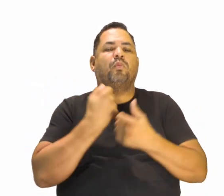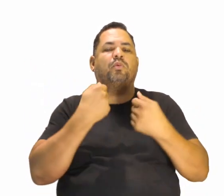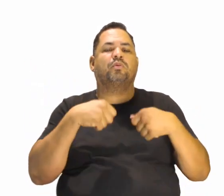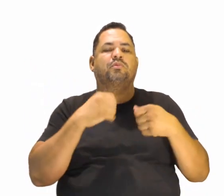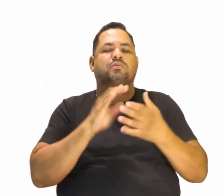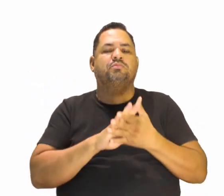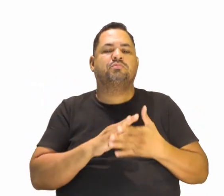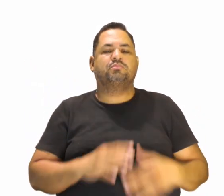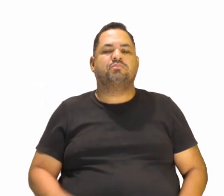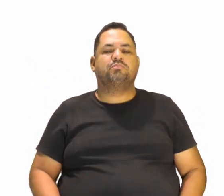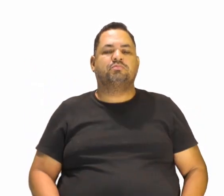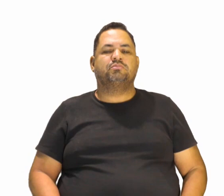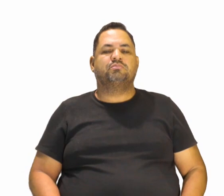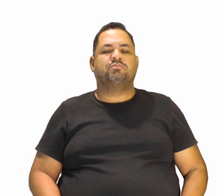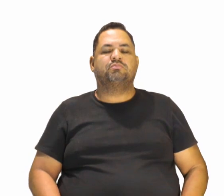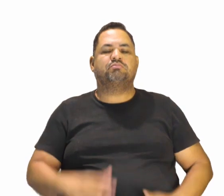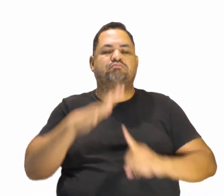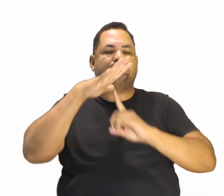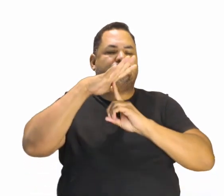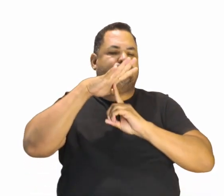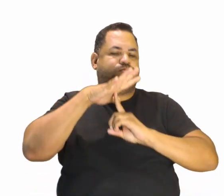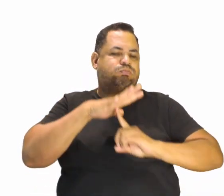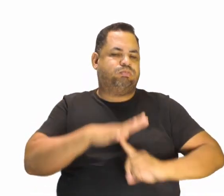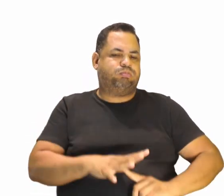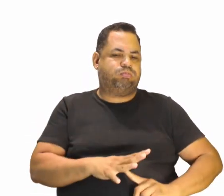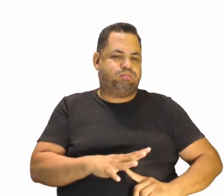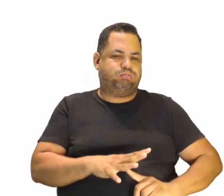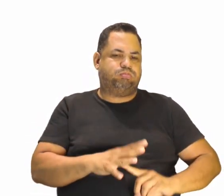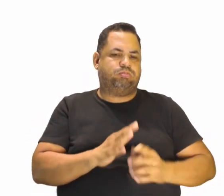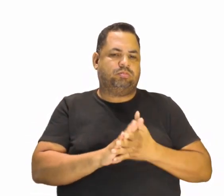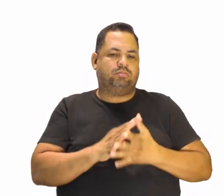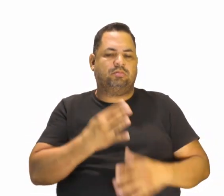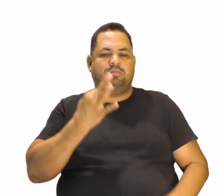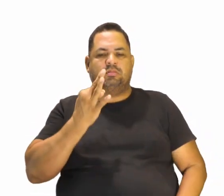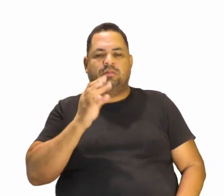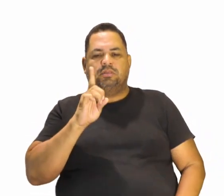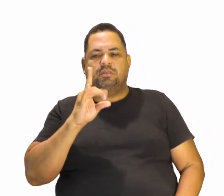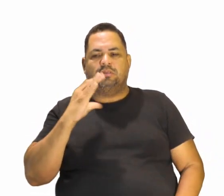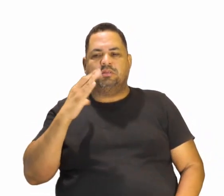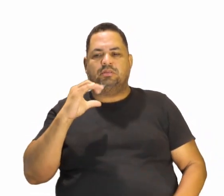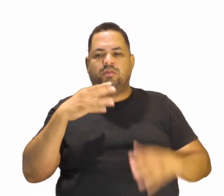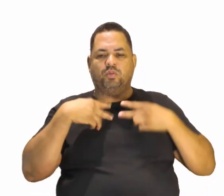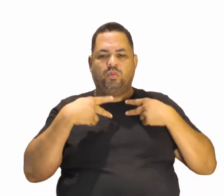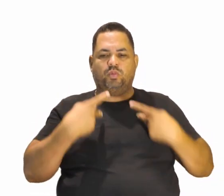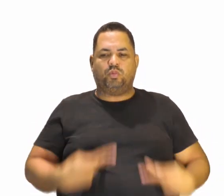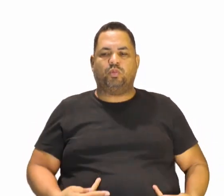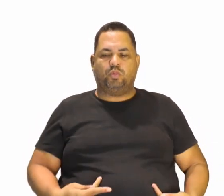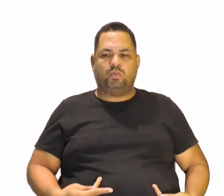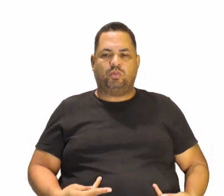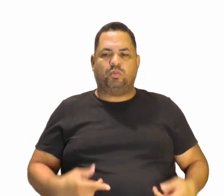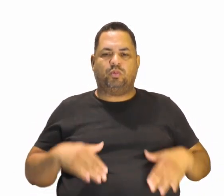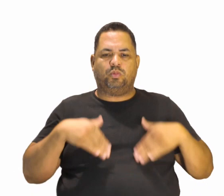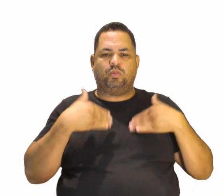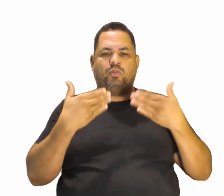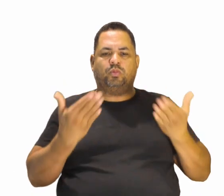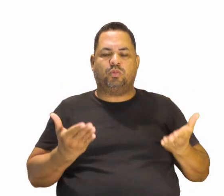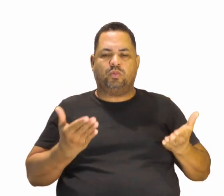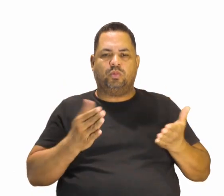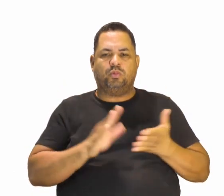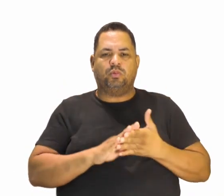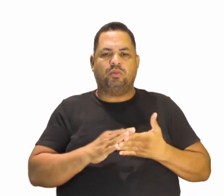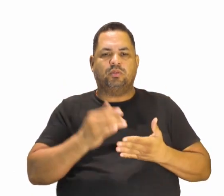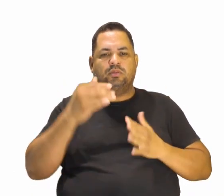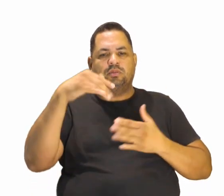pessoa? Pode levar a uma depressão, pode levar a um transtorno dismórfico corporal, quando essas situações aqui que eu